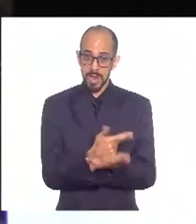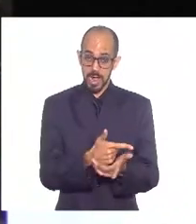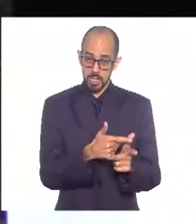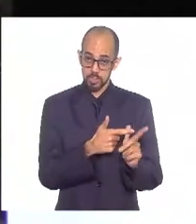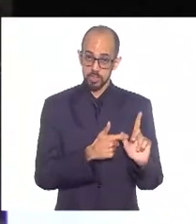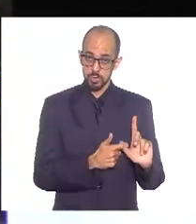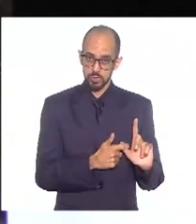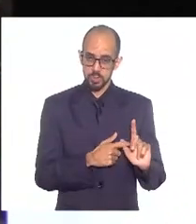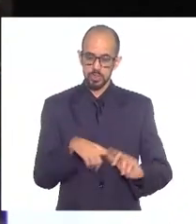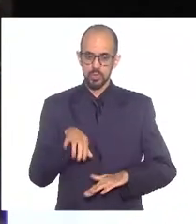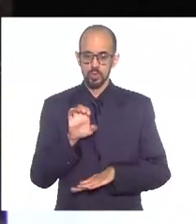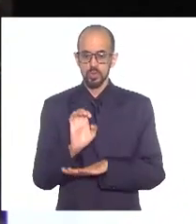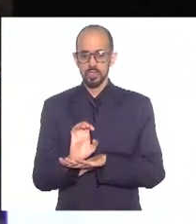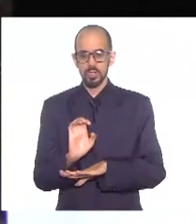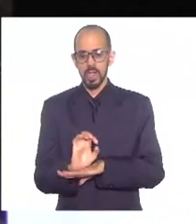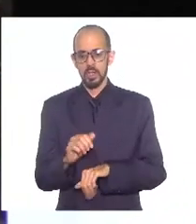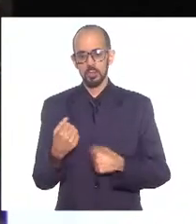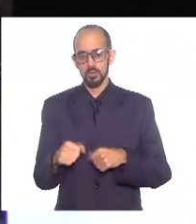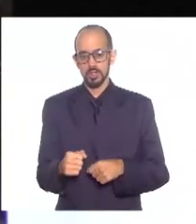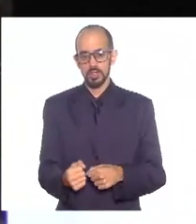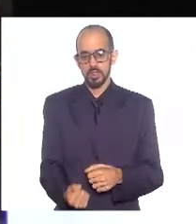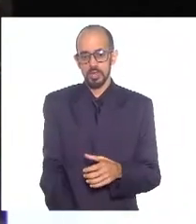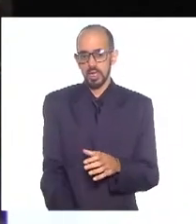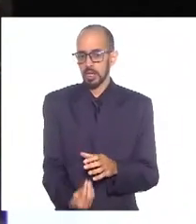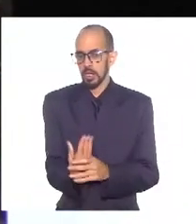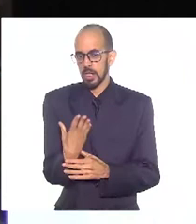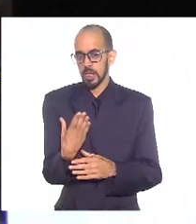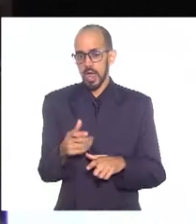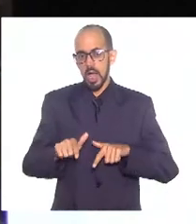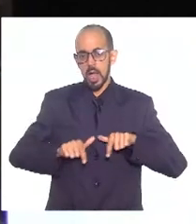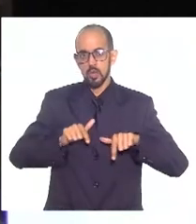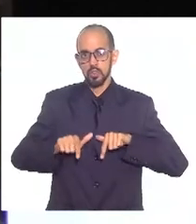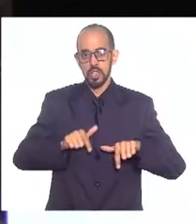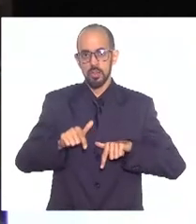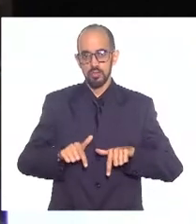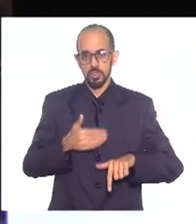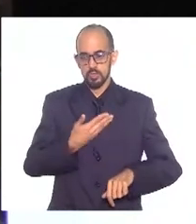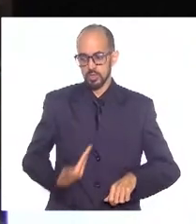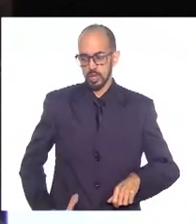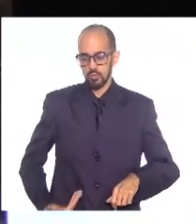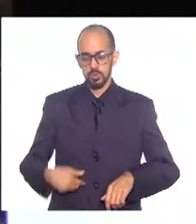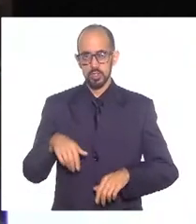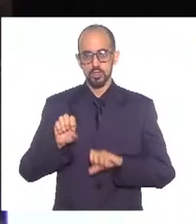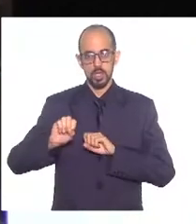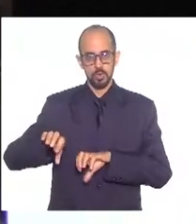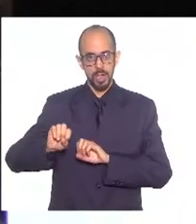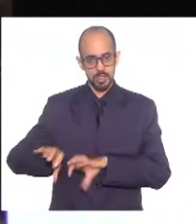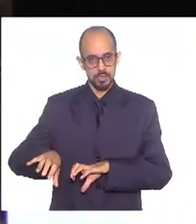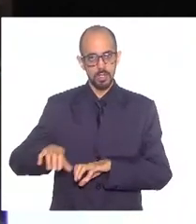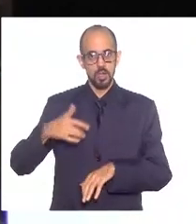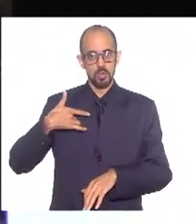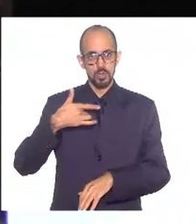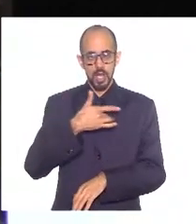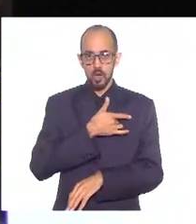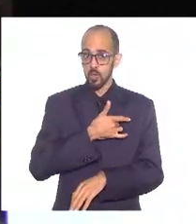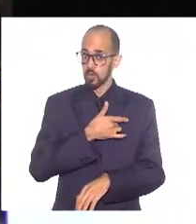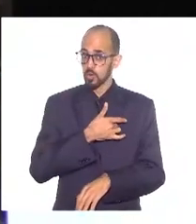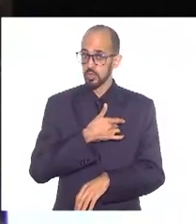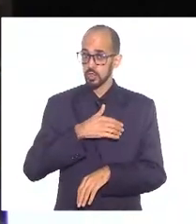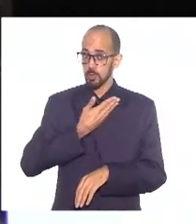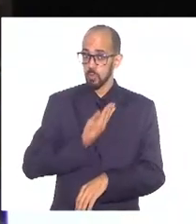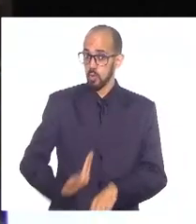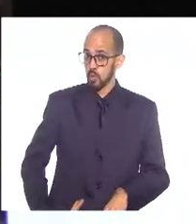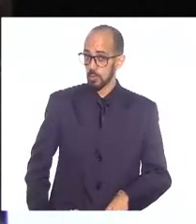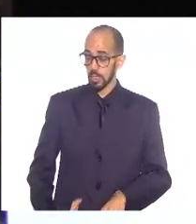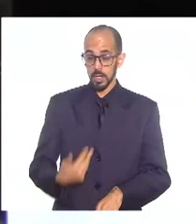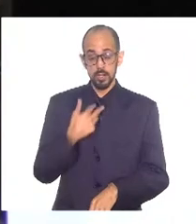Janeiro tem que prover os serviços de segurança pública, saúde pública, educação pública, e não pode ser tratado